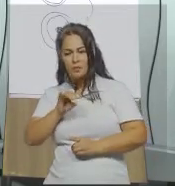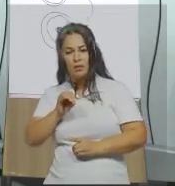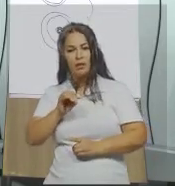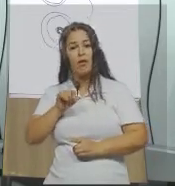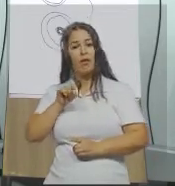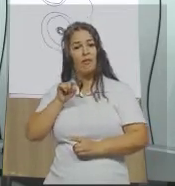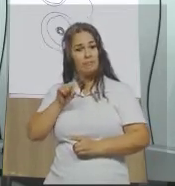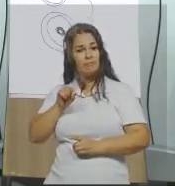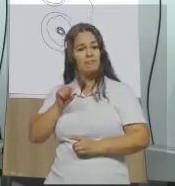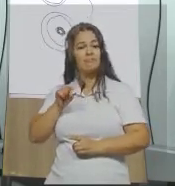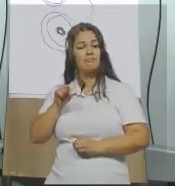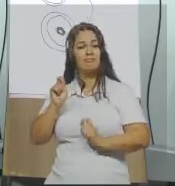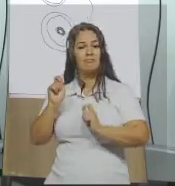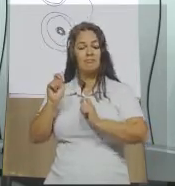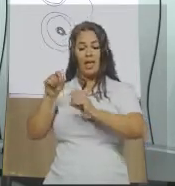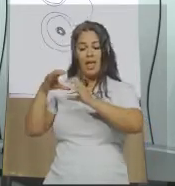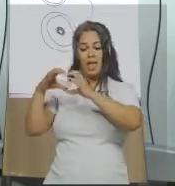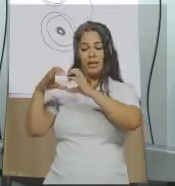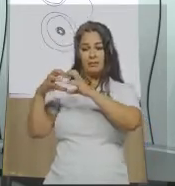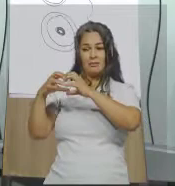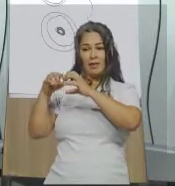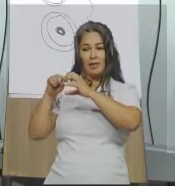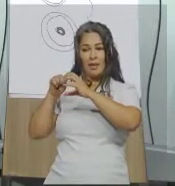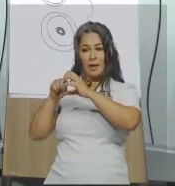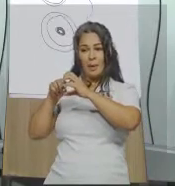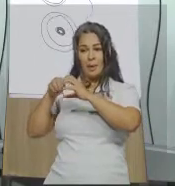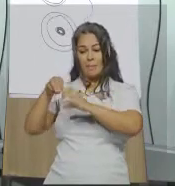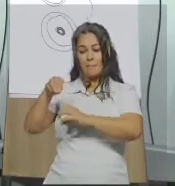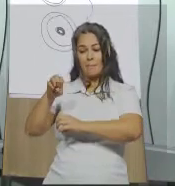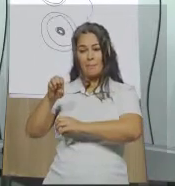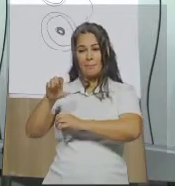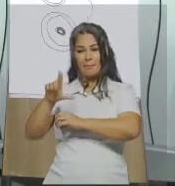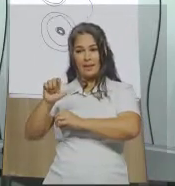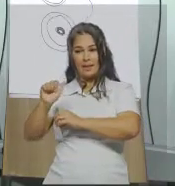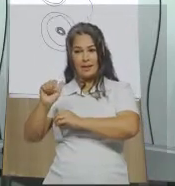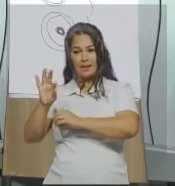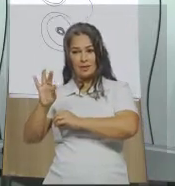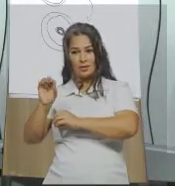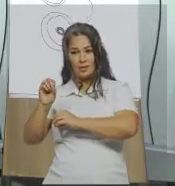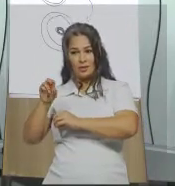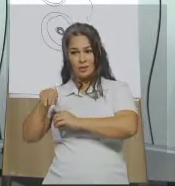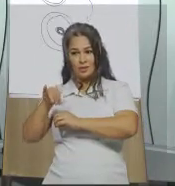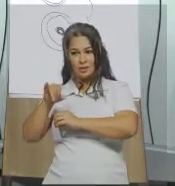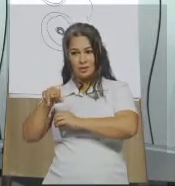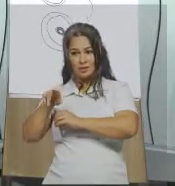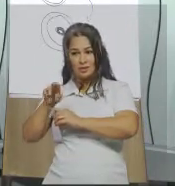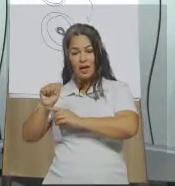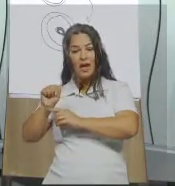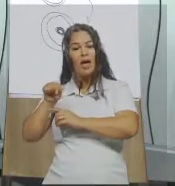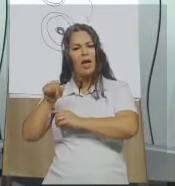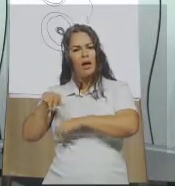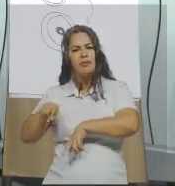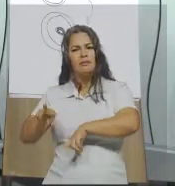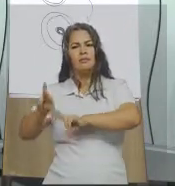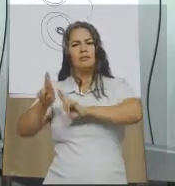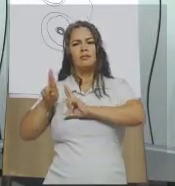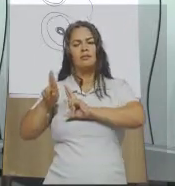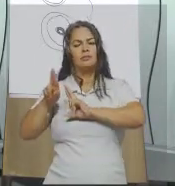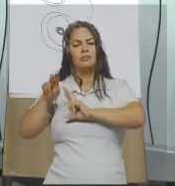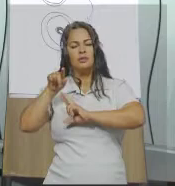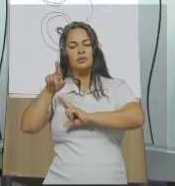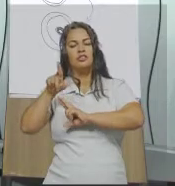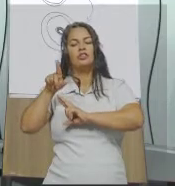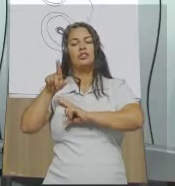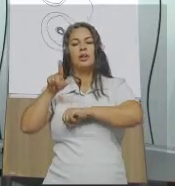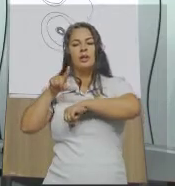relógio biológico, essa melatonina vai ser fundamental para você dormir bem à noite, para o seu organismo sentir que é noite, que é hora de dormir, que é